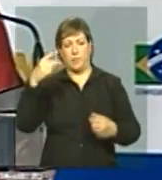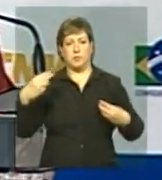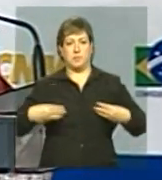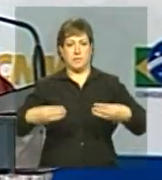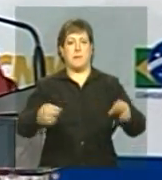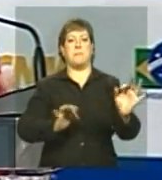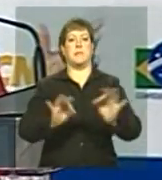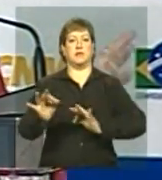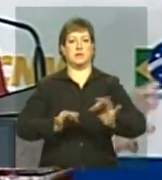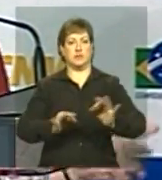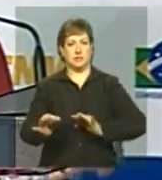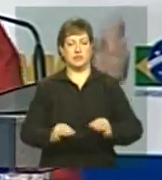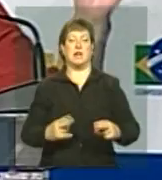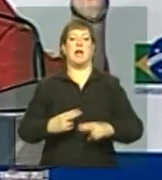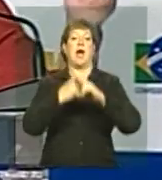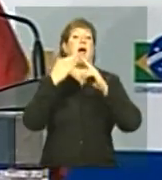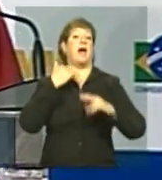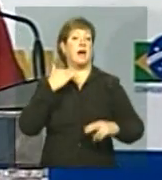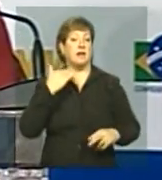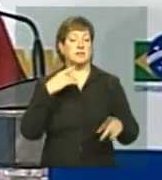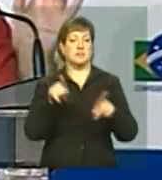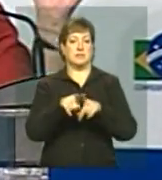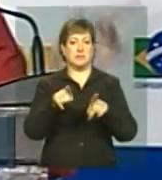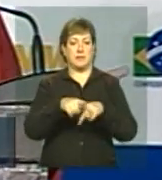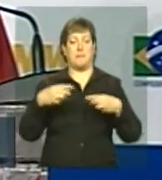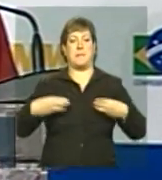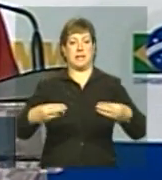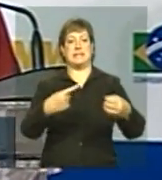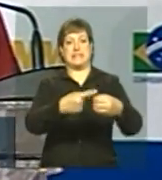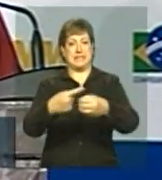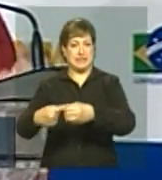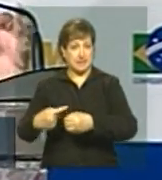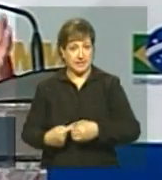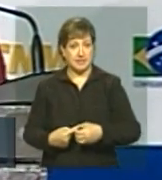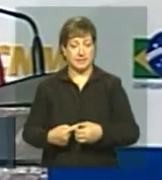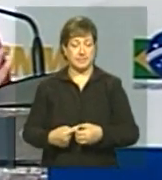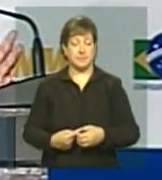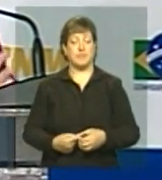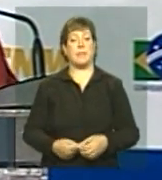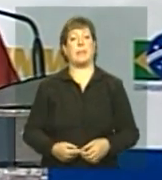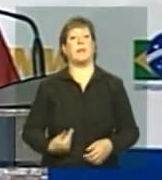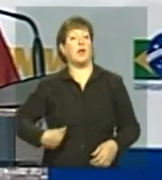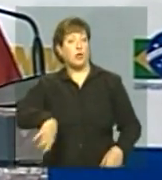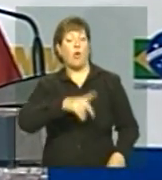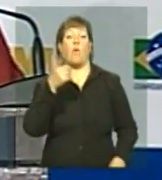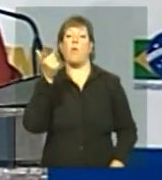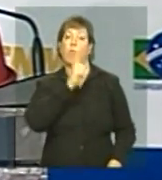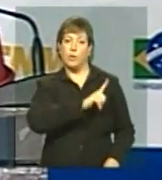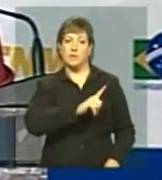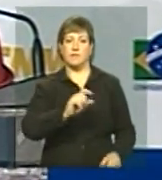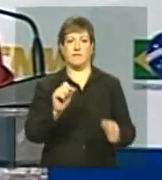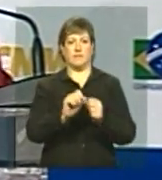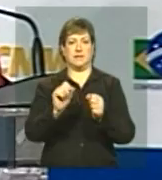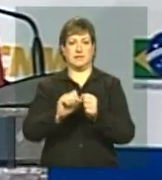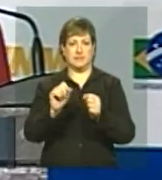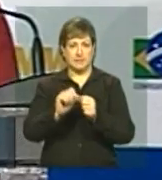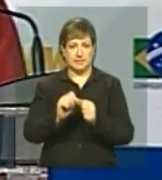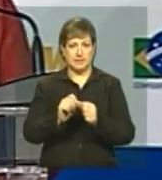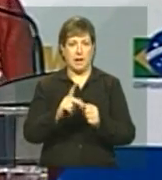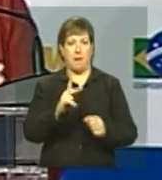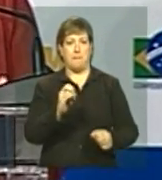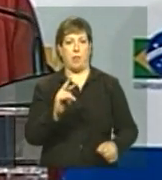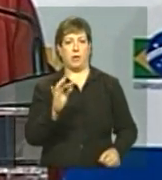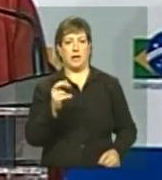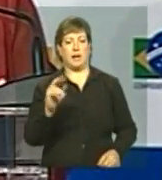do Planejamento, da Caixa Econômica e o Ministério das Cidades, que nós conseguimos formatar a